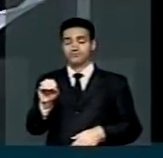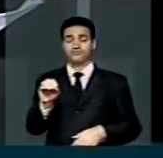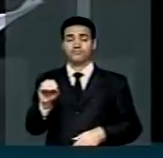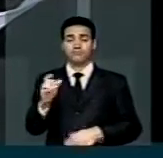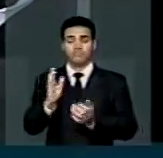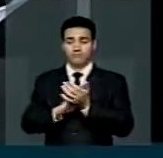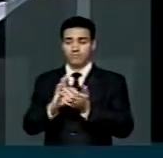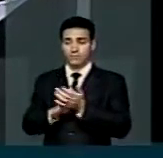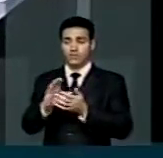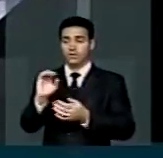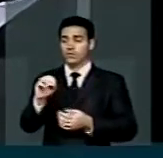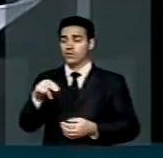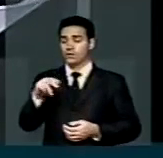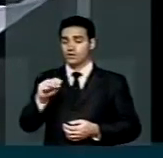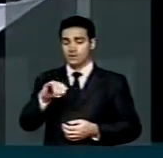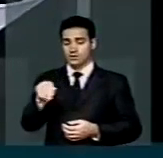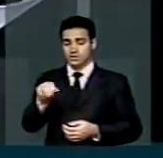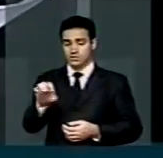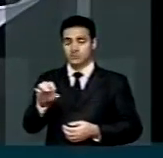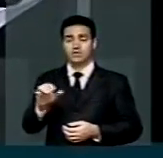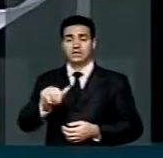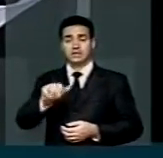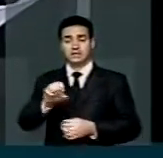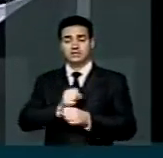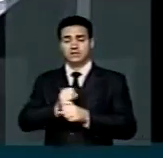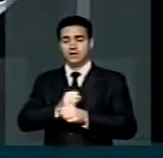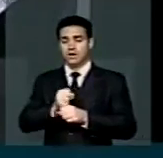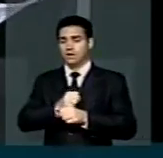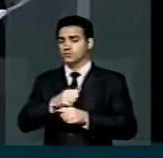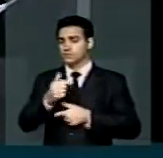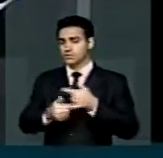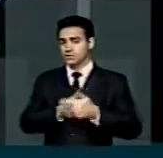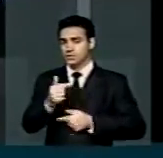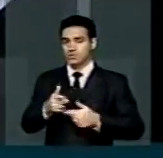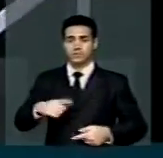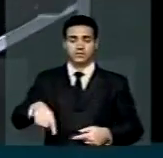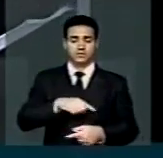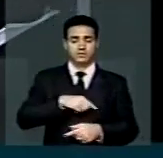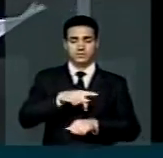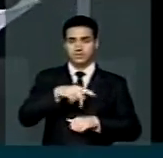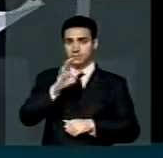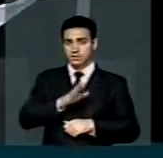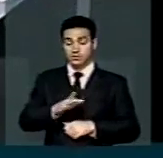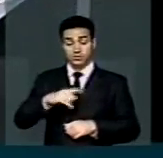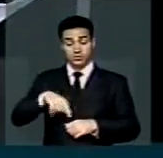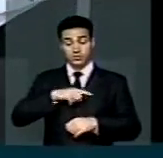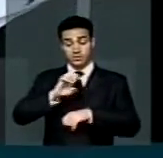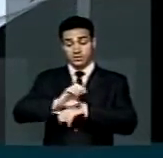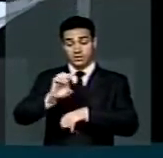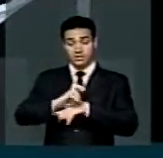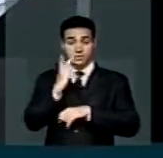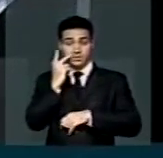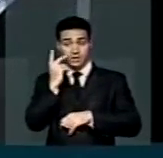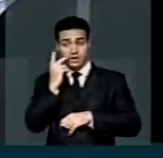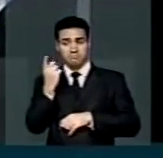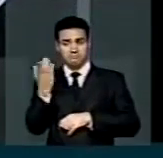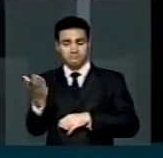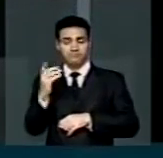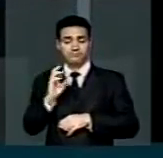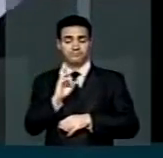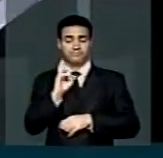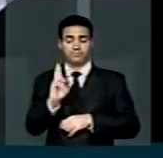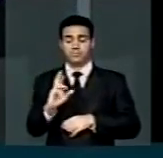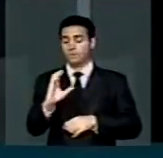nesses 15 anos de bom serviço prestado ao nosso país. Lembrando também que o nosso Estado do Ceará, aqui representado pelo